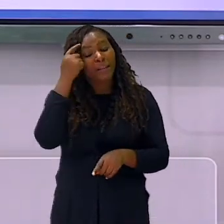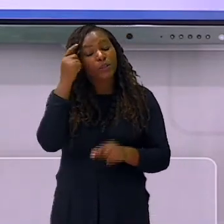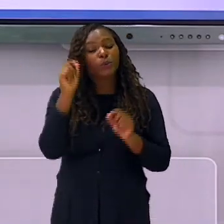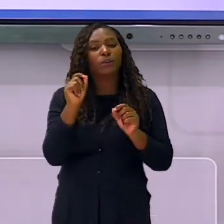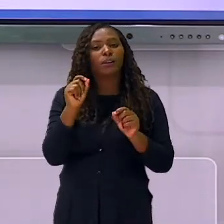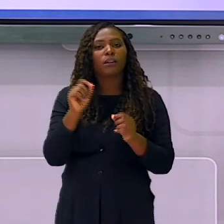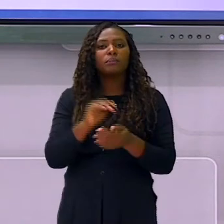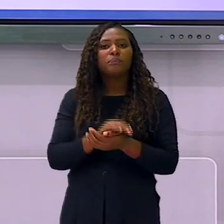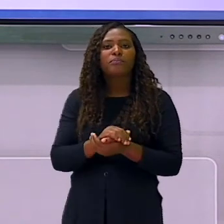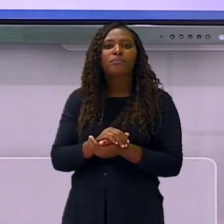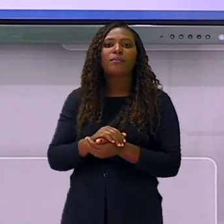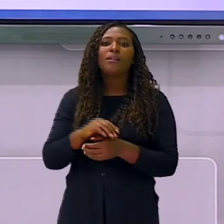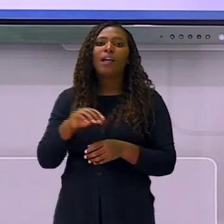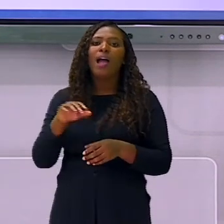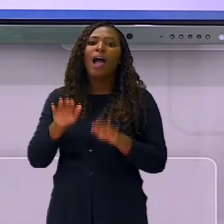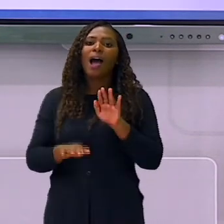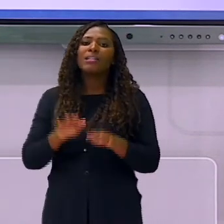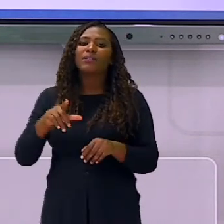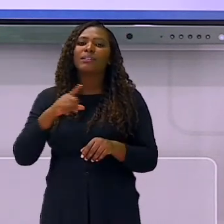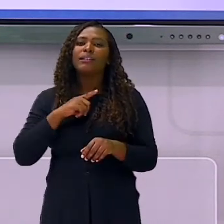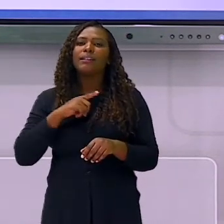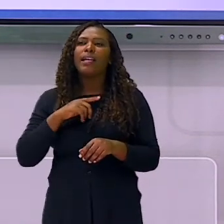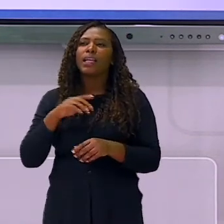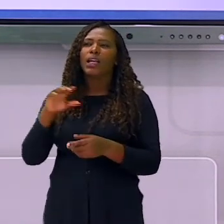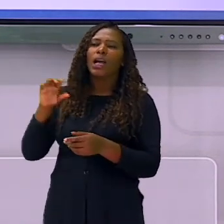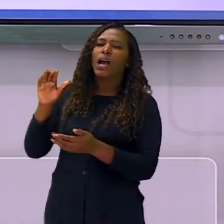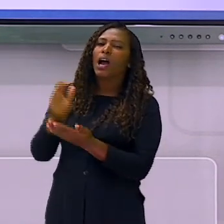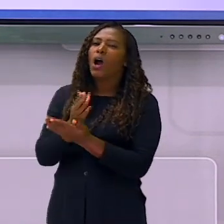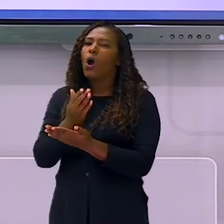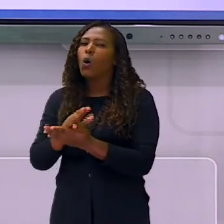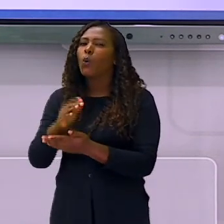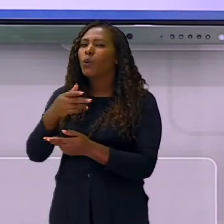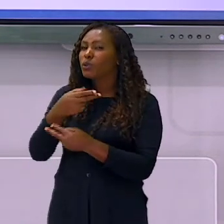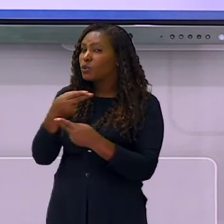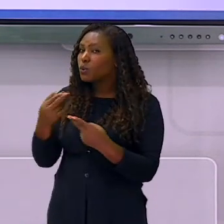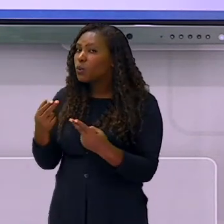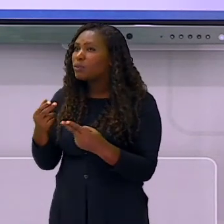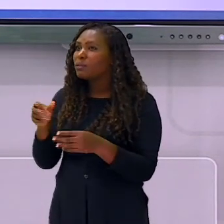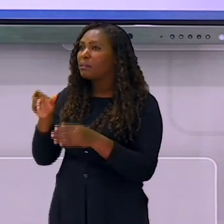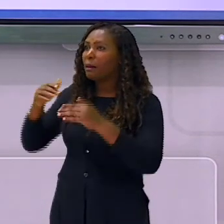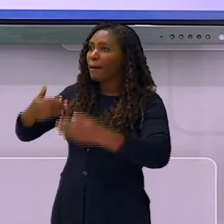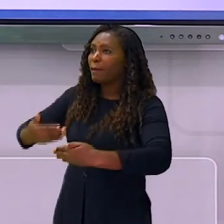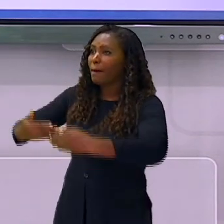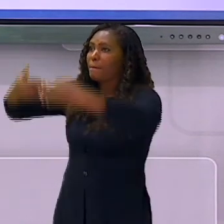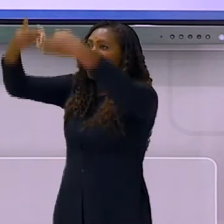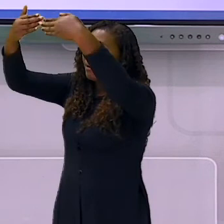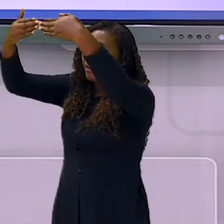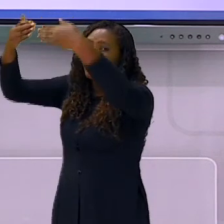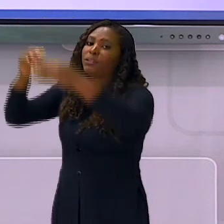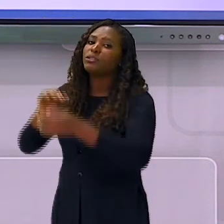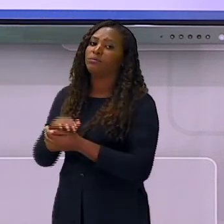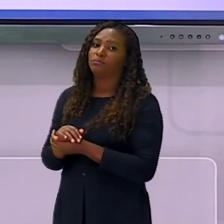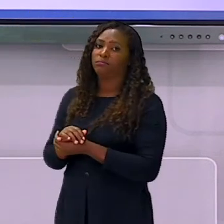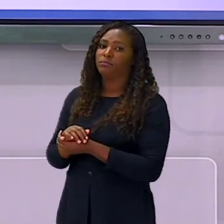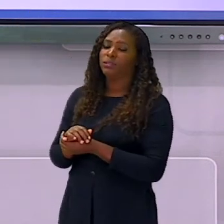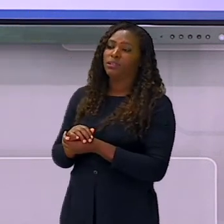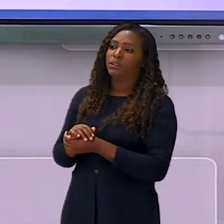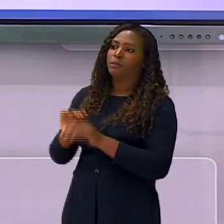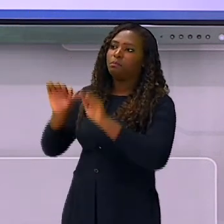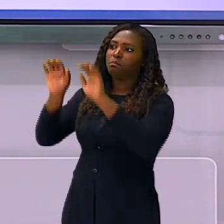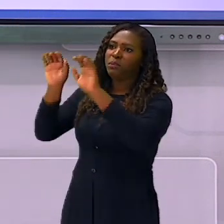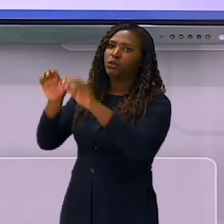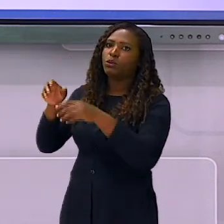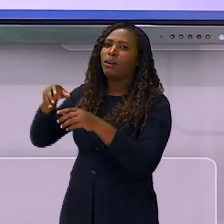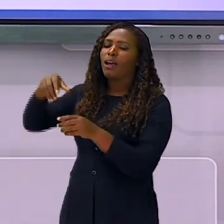e extintores. É cada susto que eles têm. Vamos ajudá-los de forma